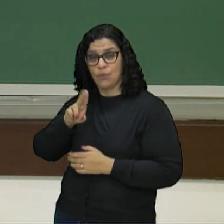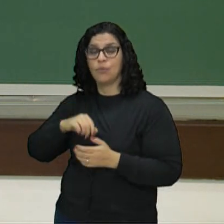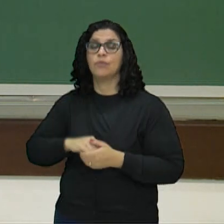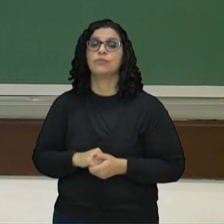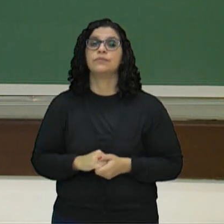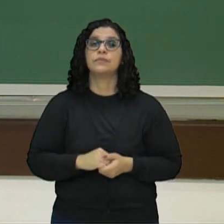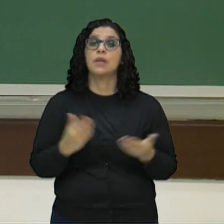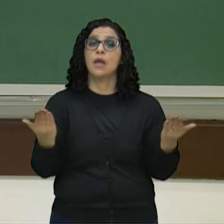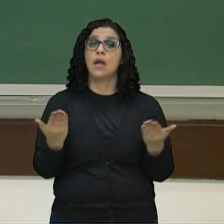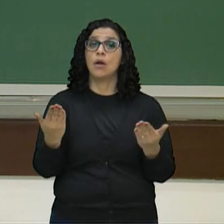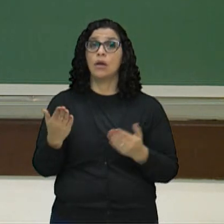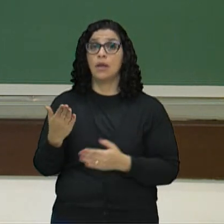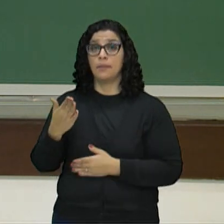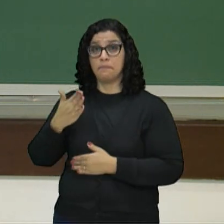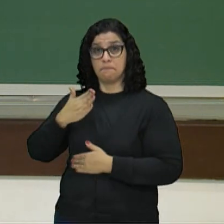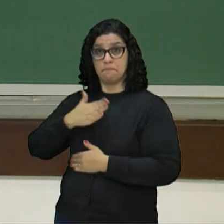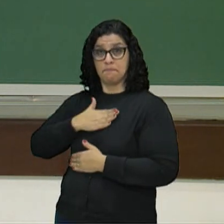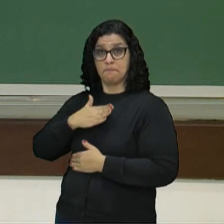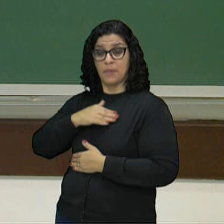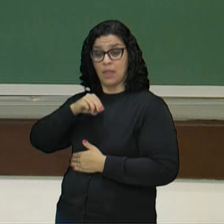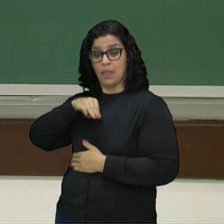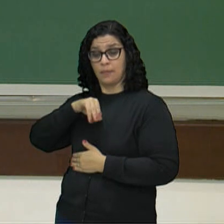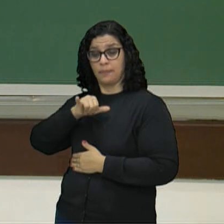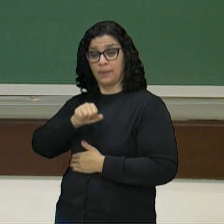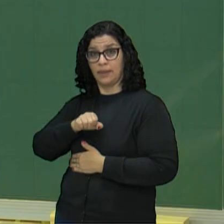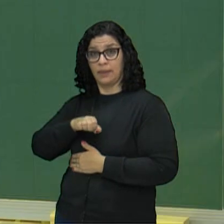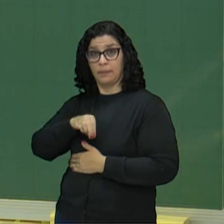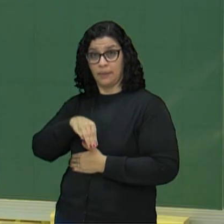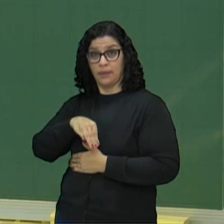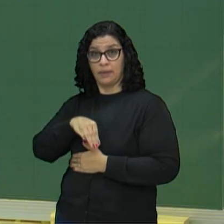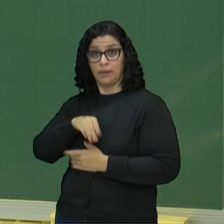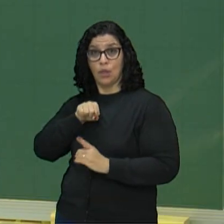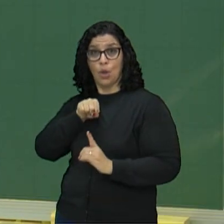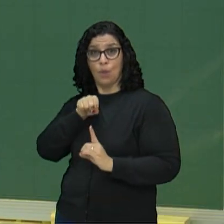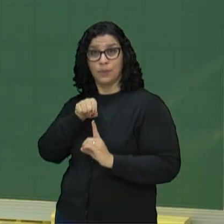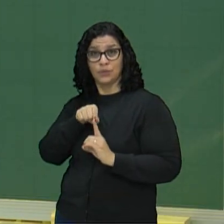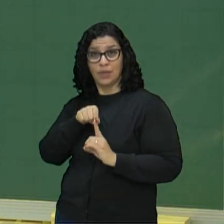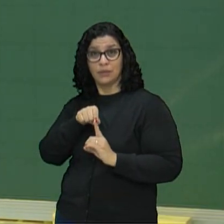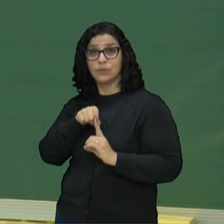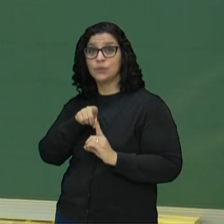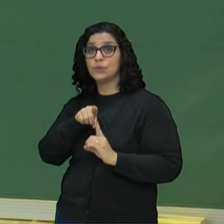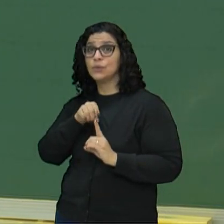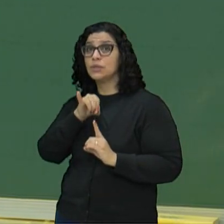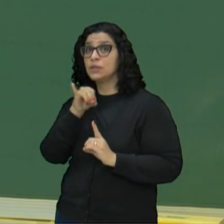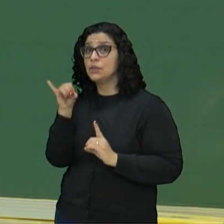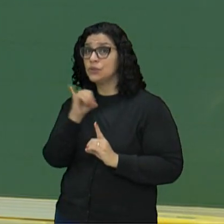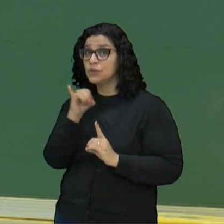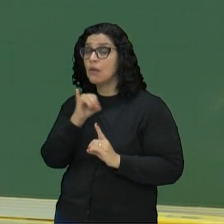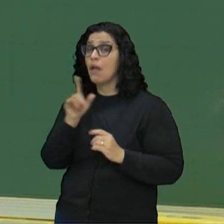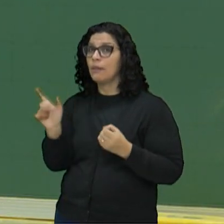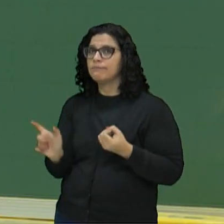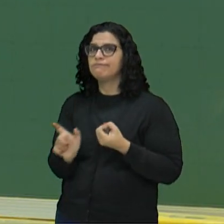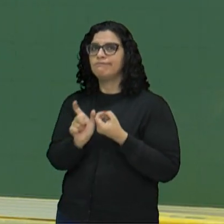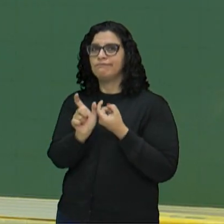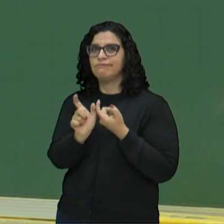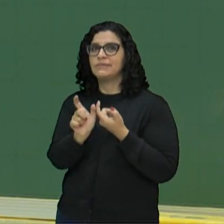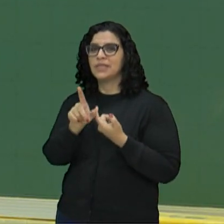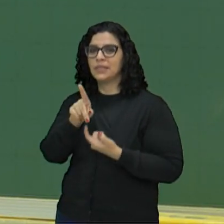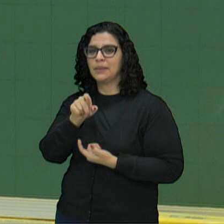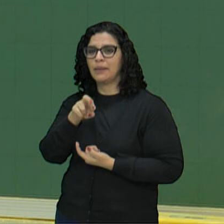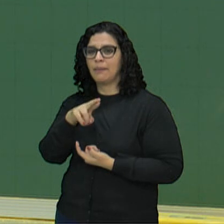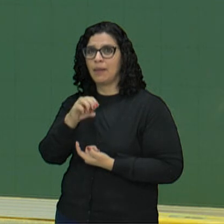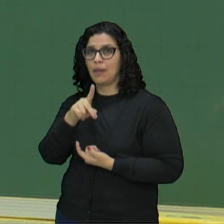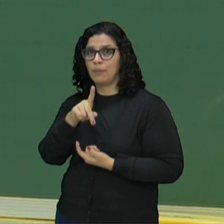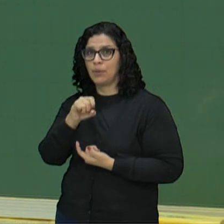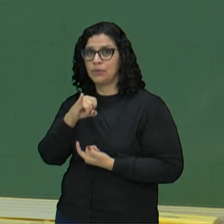deu. A mim, objeto indireto, porque é uma preposição. Excelentes